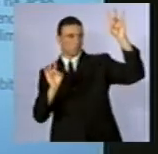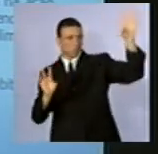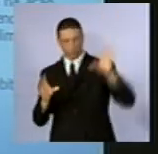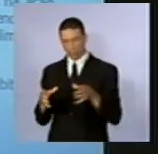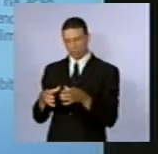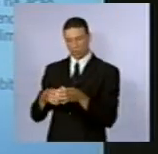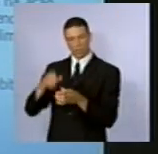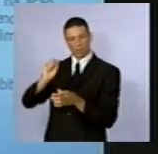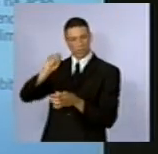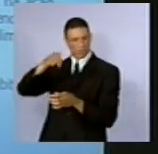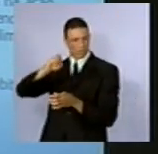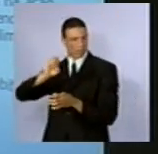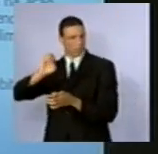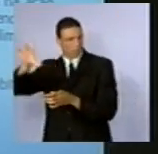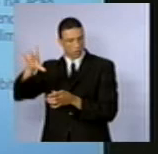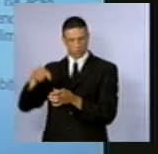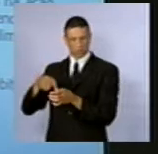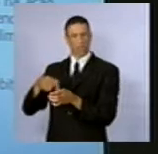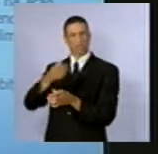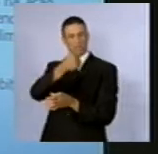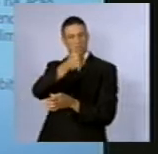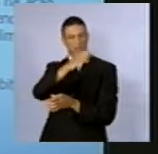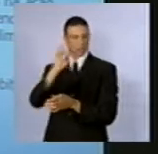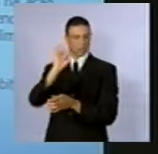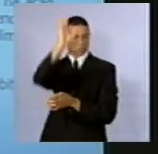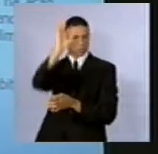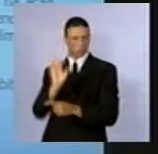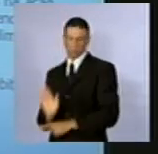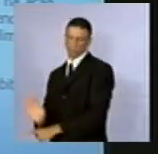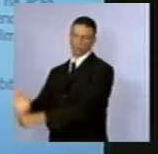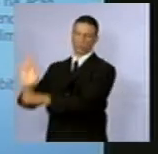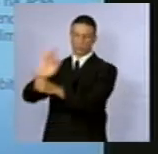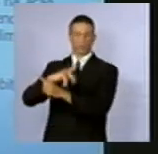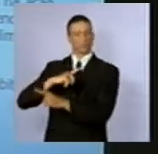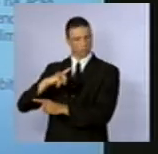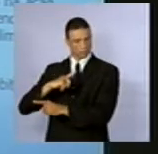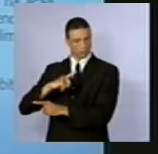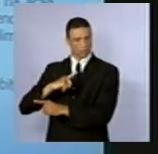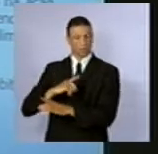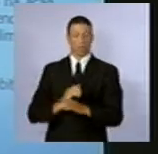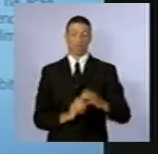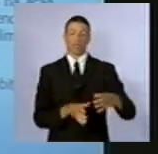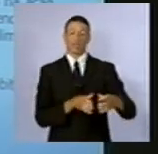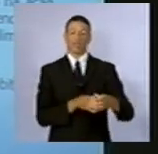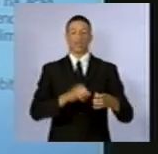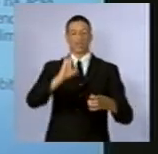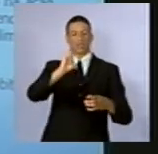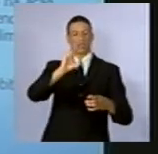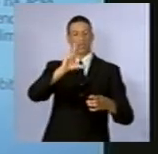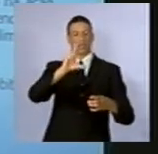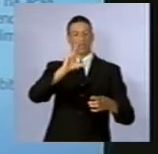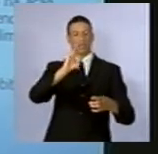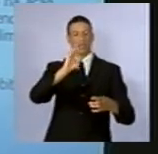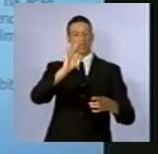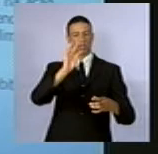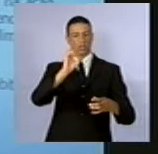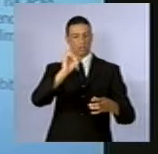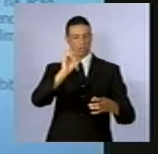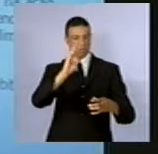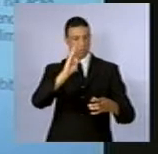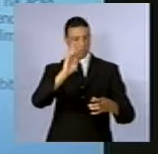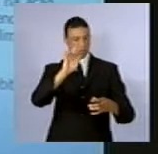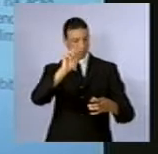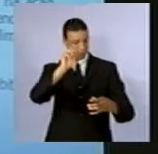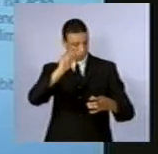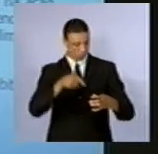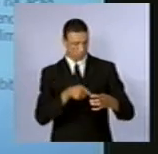percentual de atendimento chega a 100%. A adequação na nossa visão da Eletrobras, a única das alternativas que aqui foi apresentada,